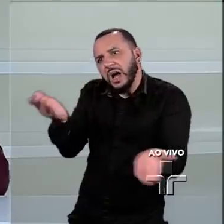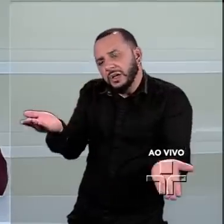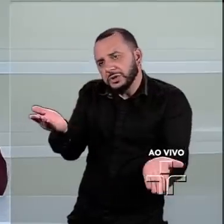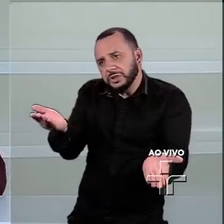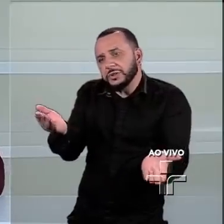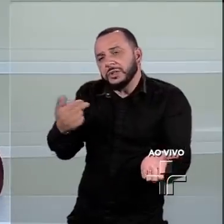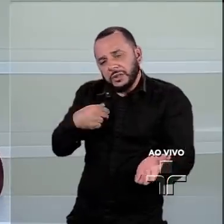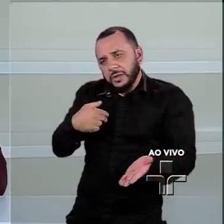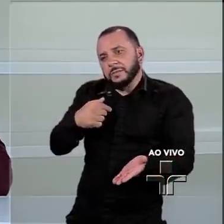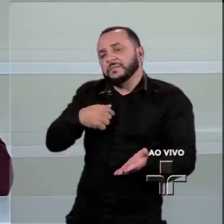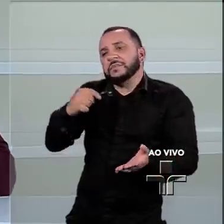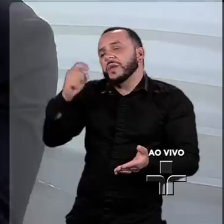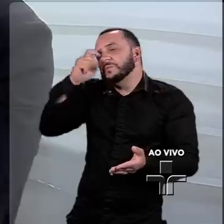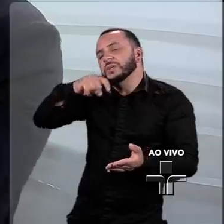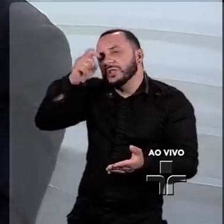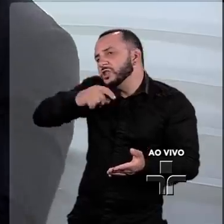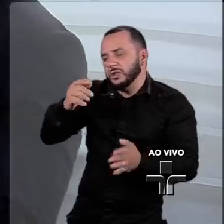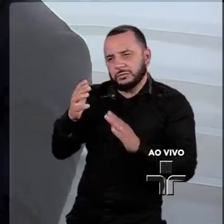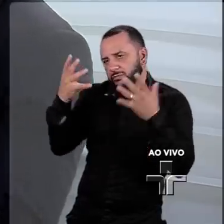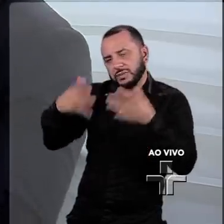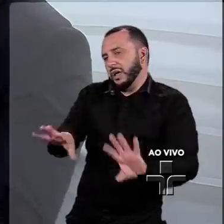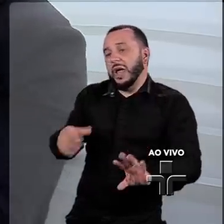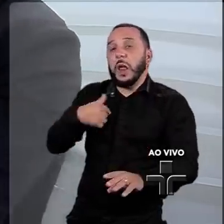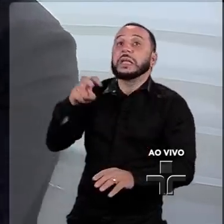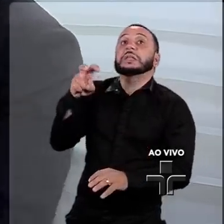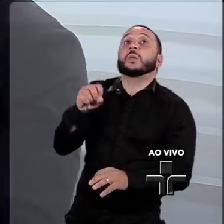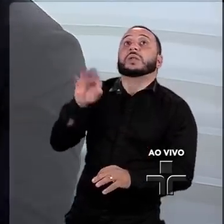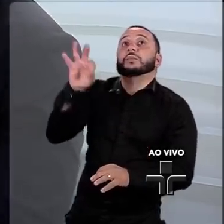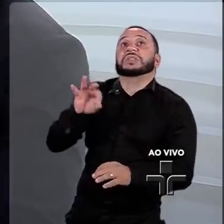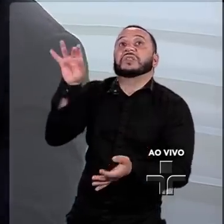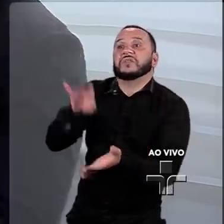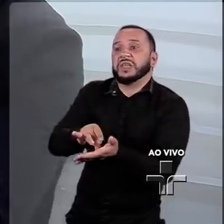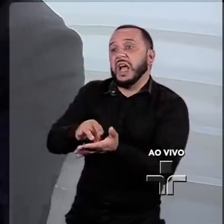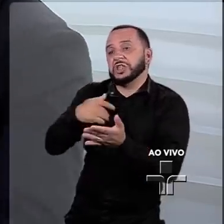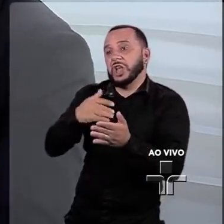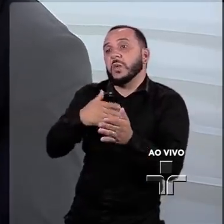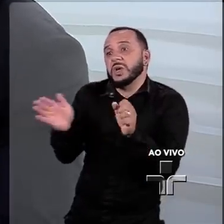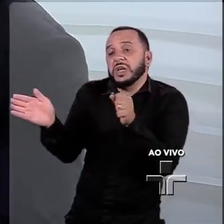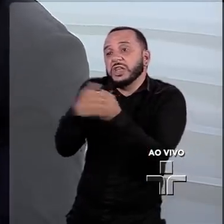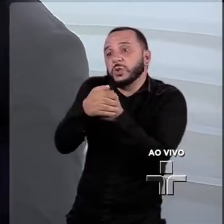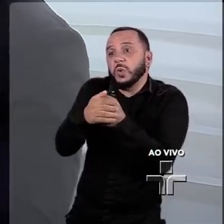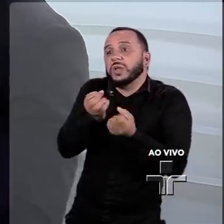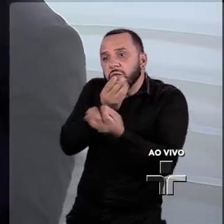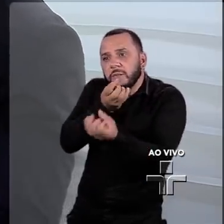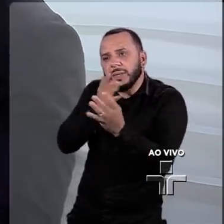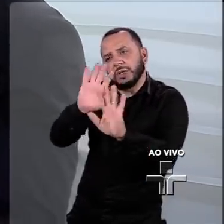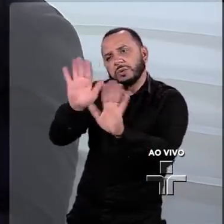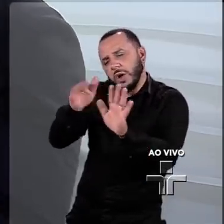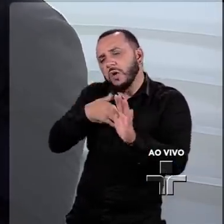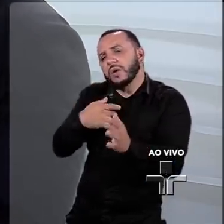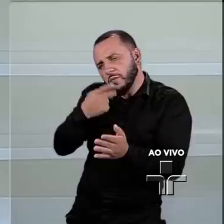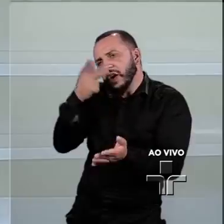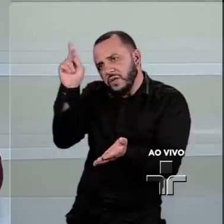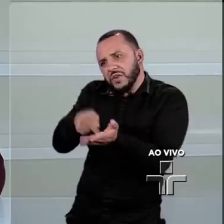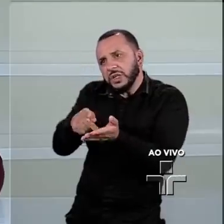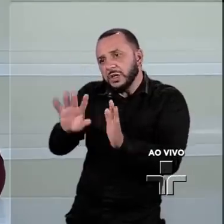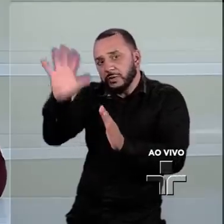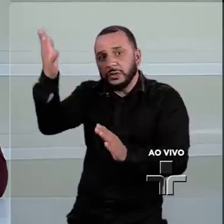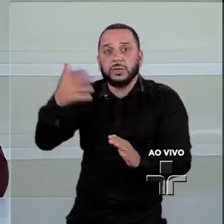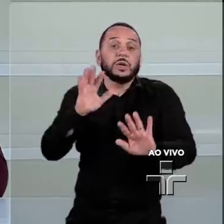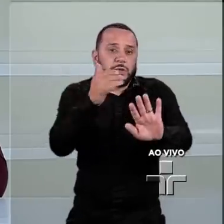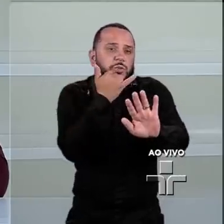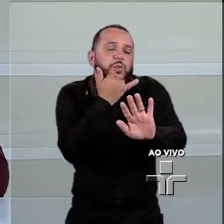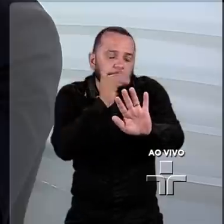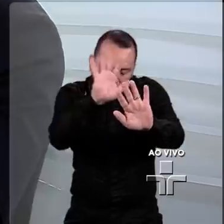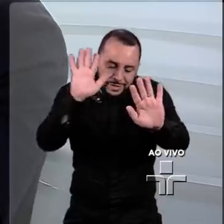posso falar meias verdades e eu não posso esconder debaixo do tapete. Eu preciso mostrar a real situação. Eu só quis fazer um comentário. Eu acho